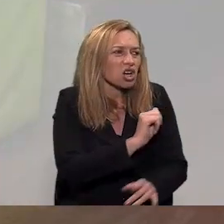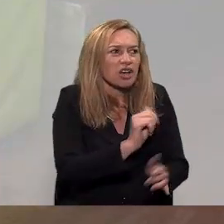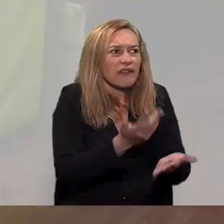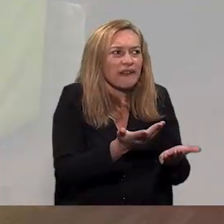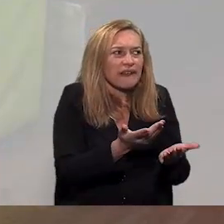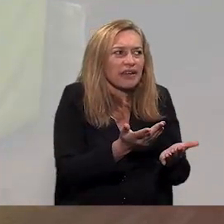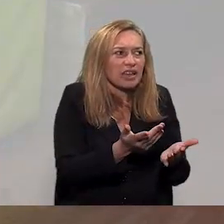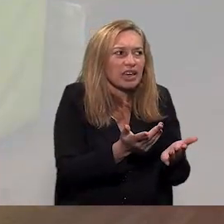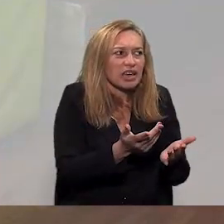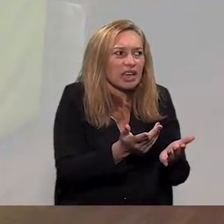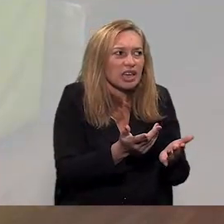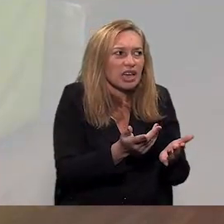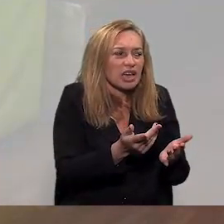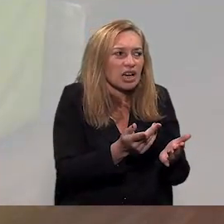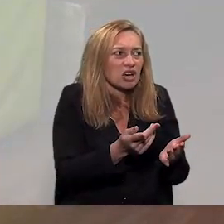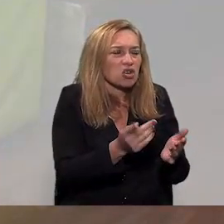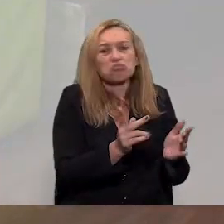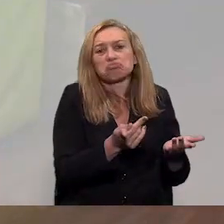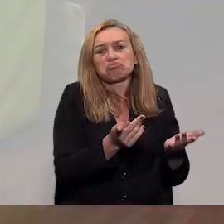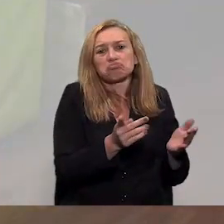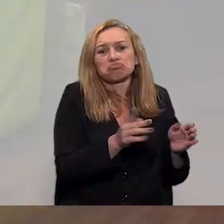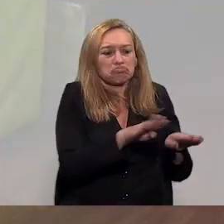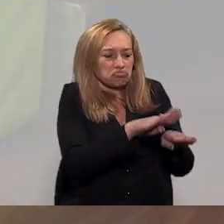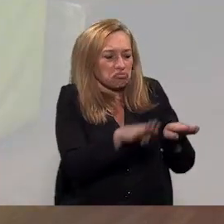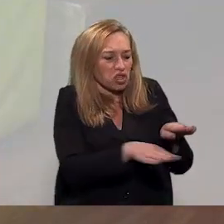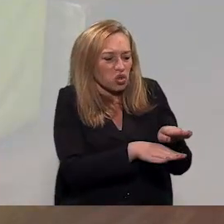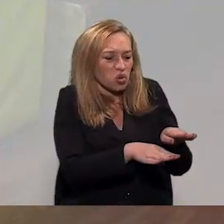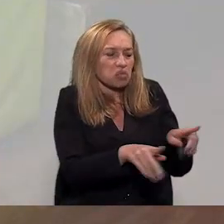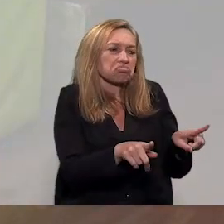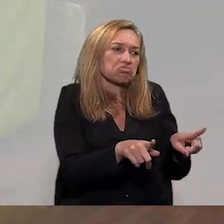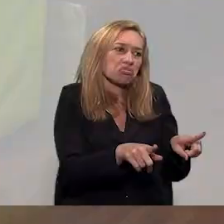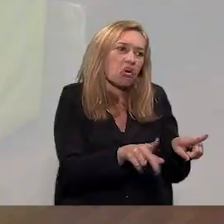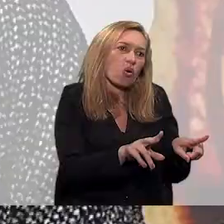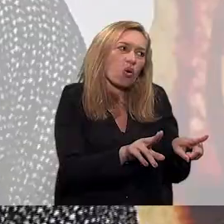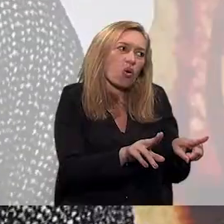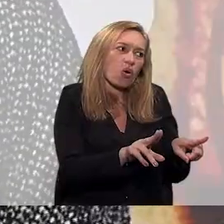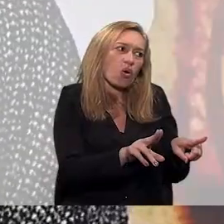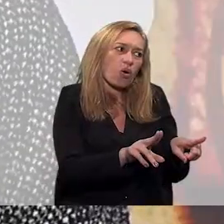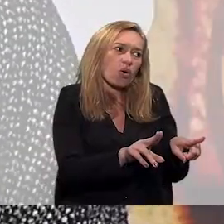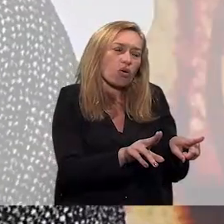com uma condição, uma renda inferior também,